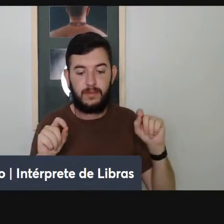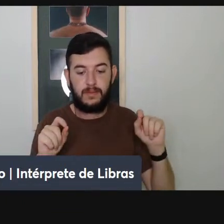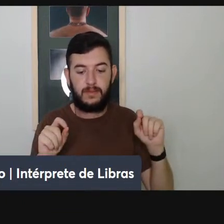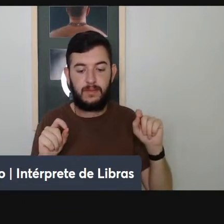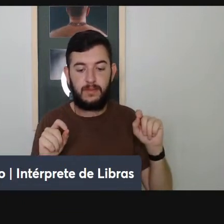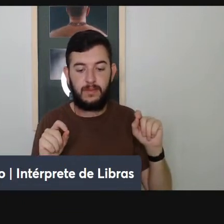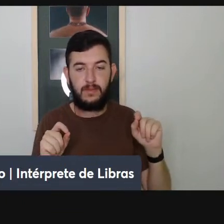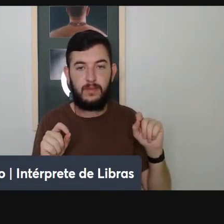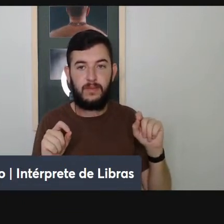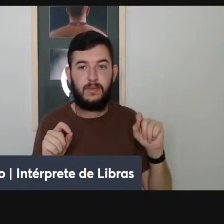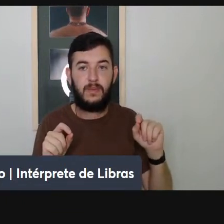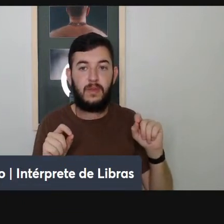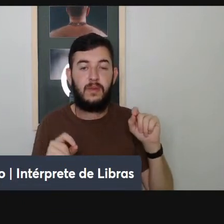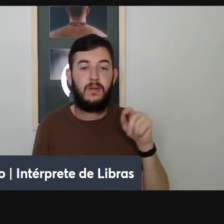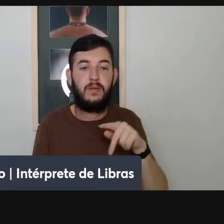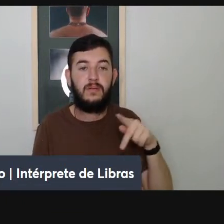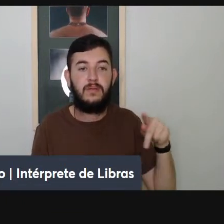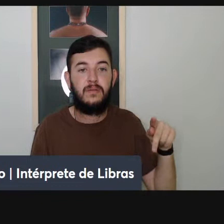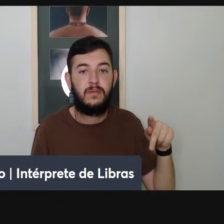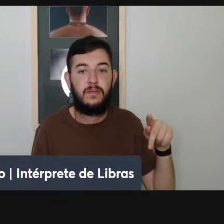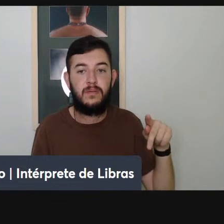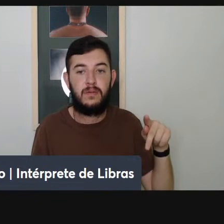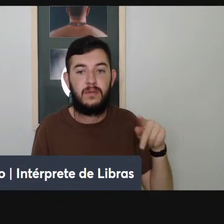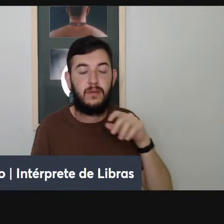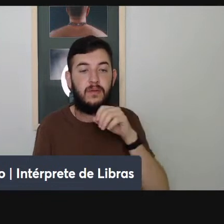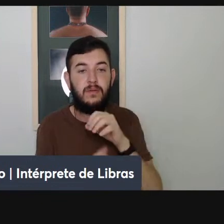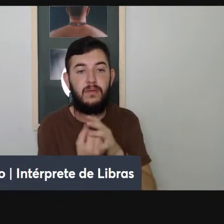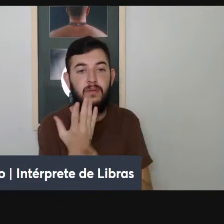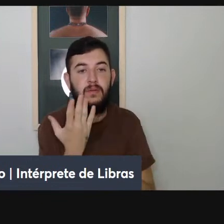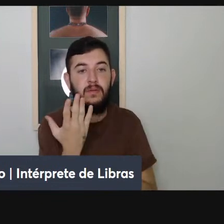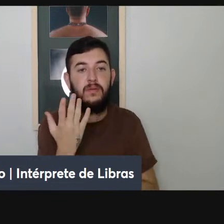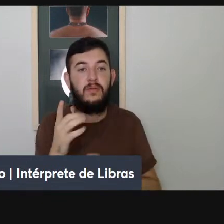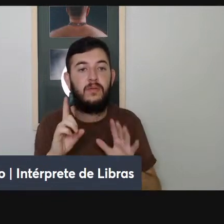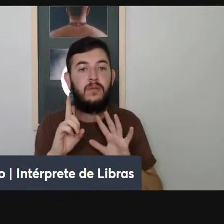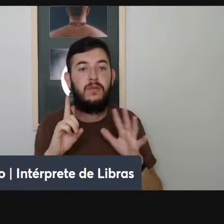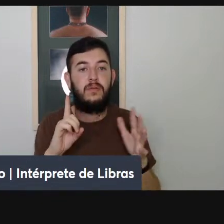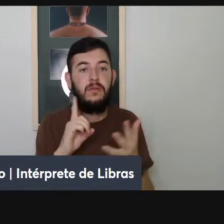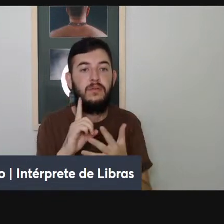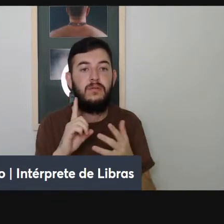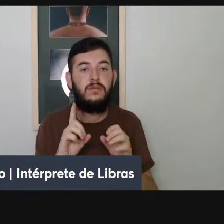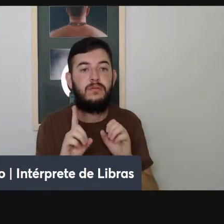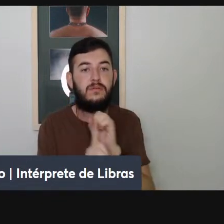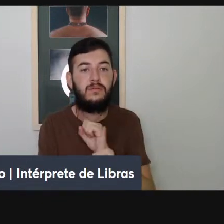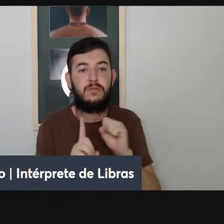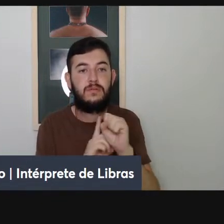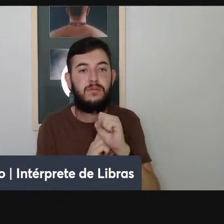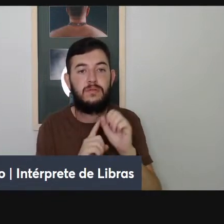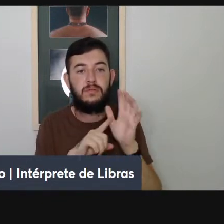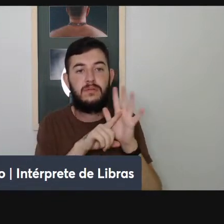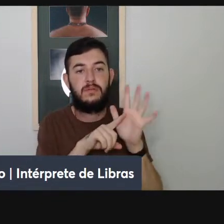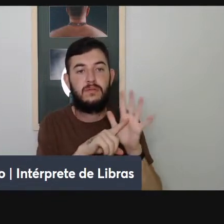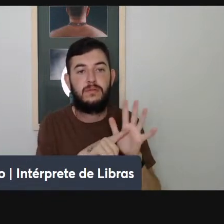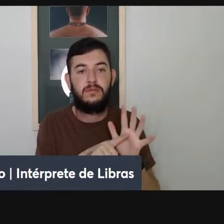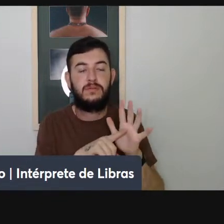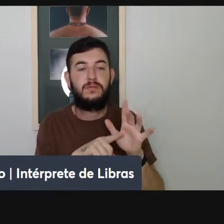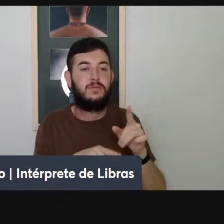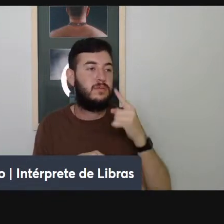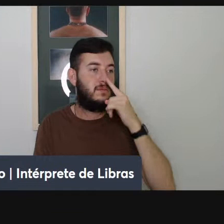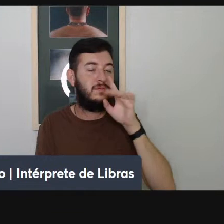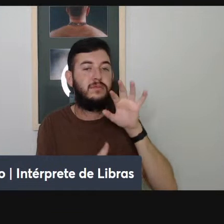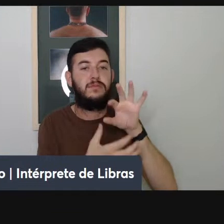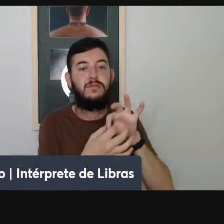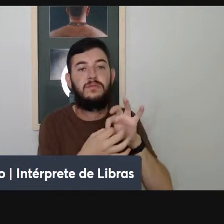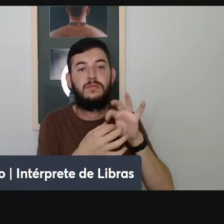a professora fundou o departamento de sociologia, e foi nesse contexto que ela se aproximou das teorias feministas e de